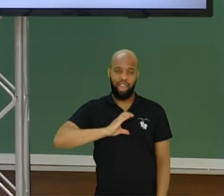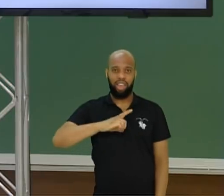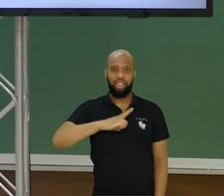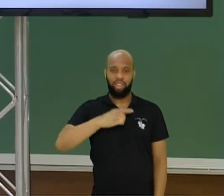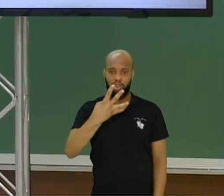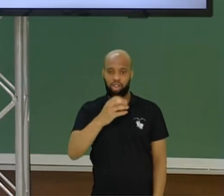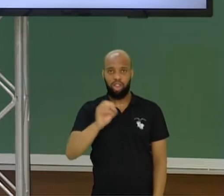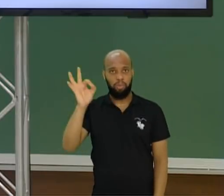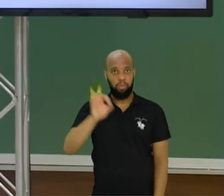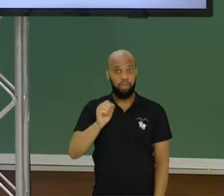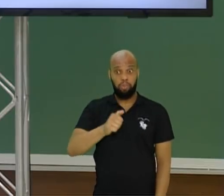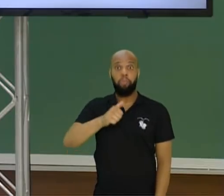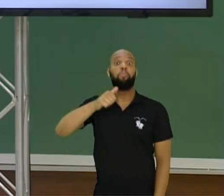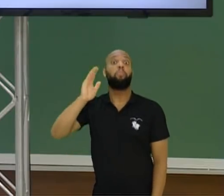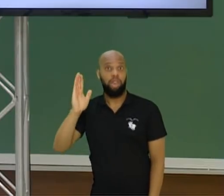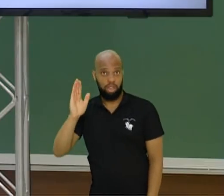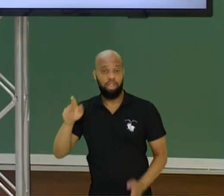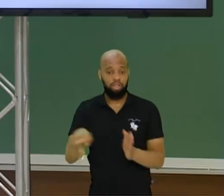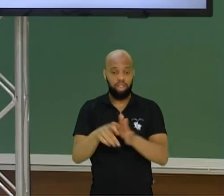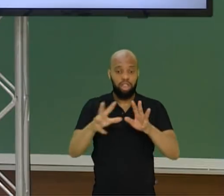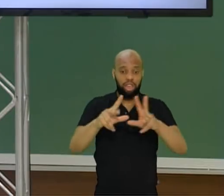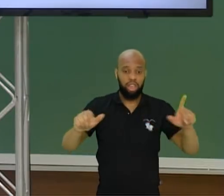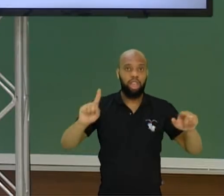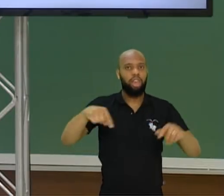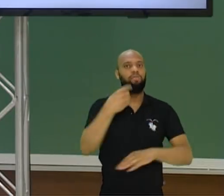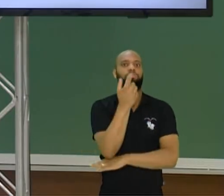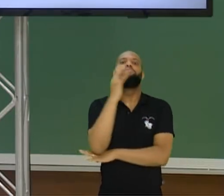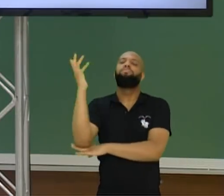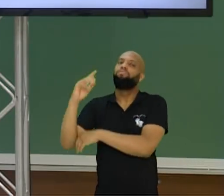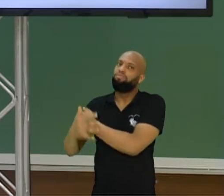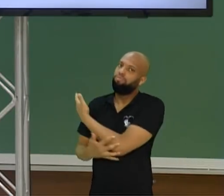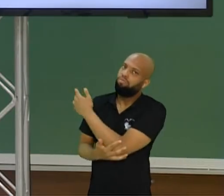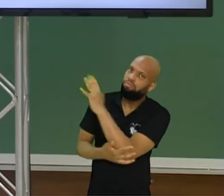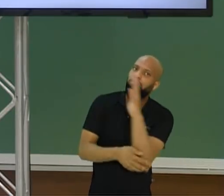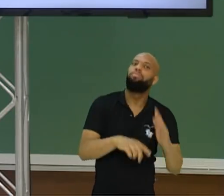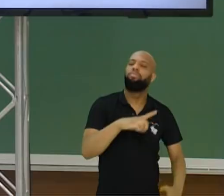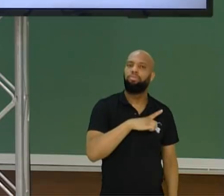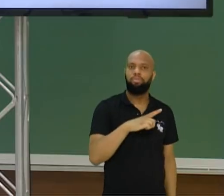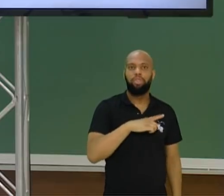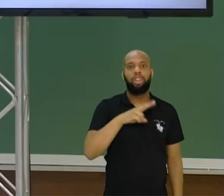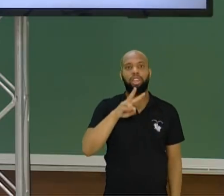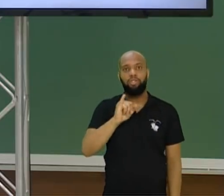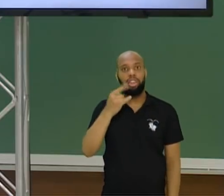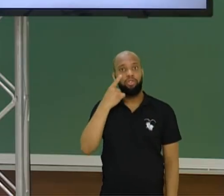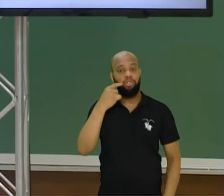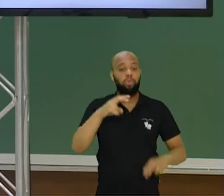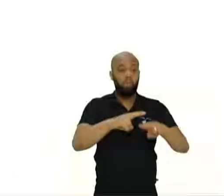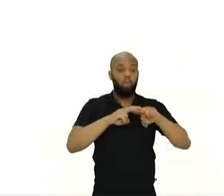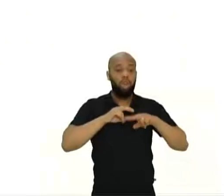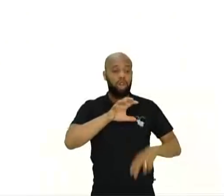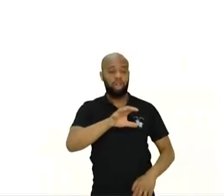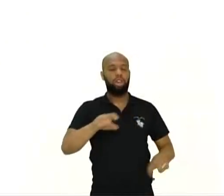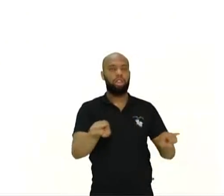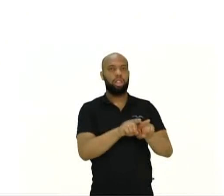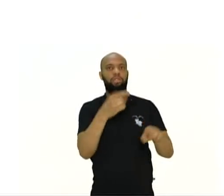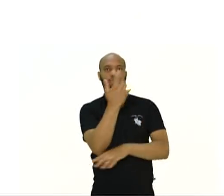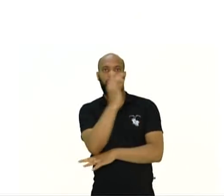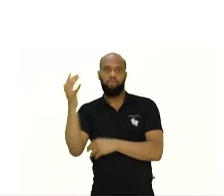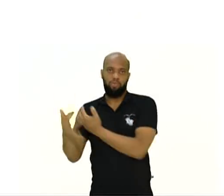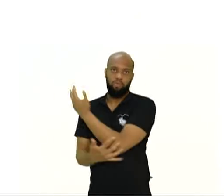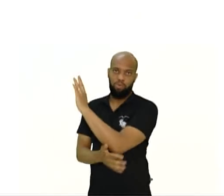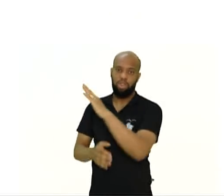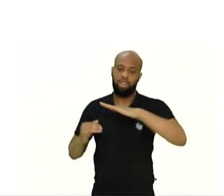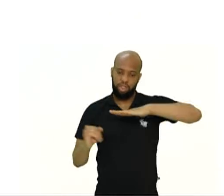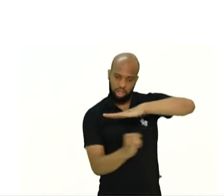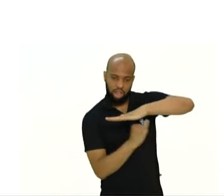mais de 40% das suas terras compostas por florestas e nós vamos ver que por conta dessas florestas a indústria